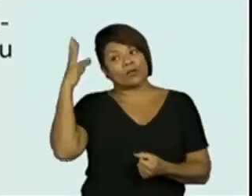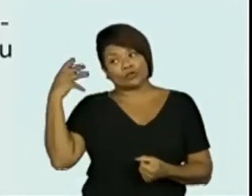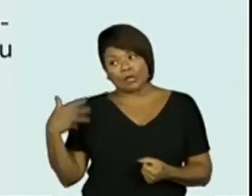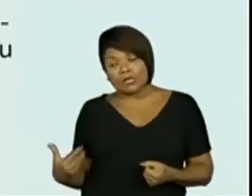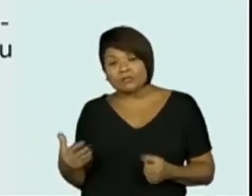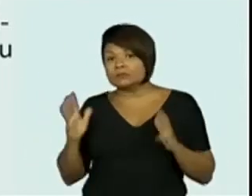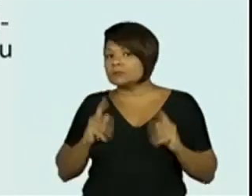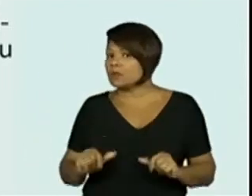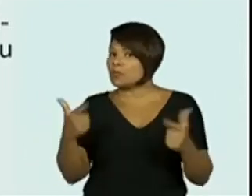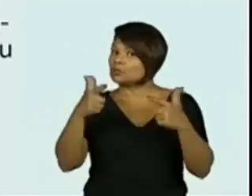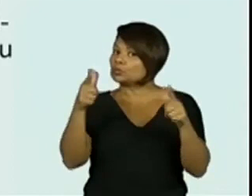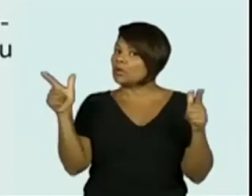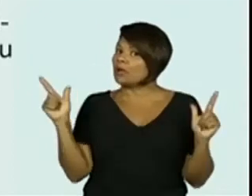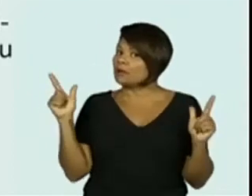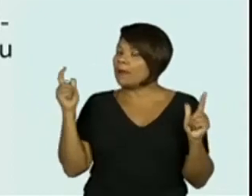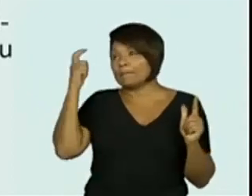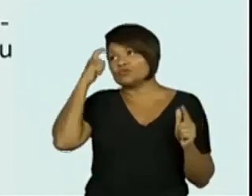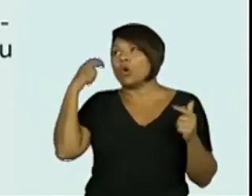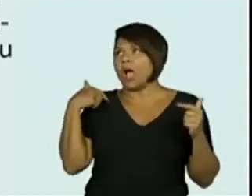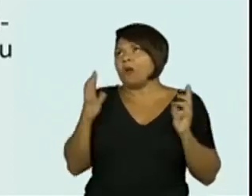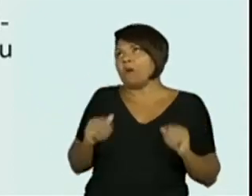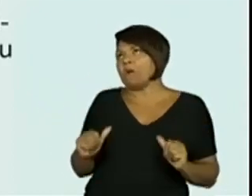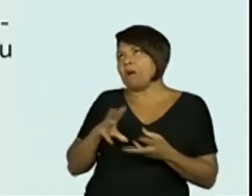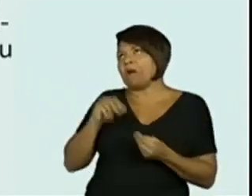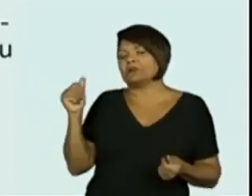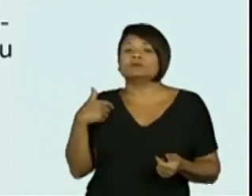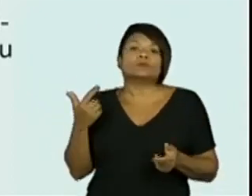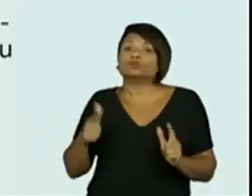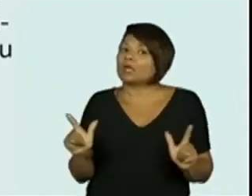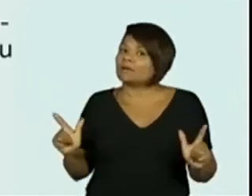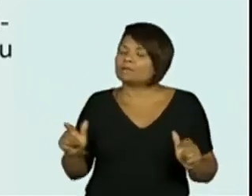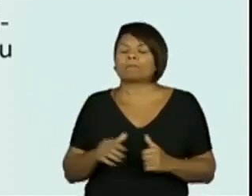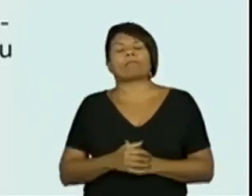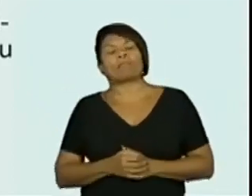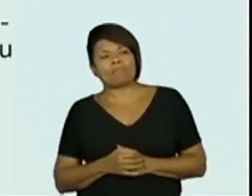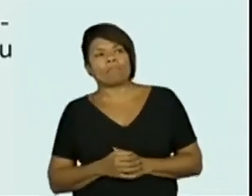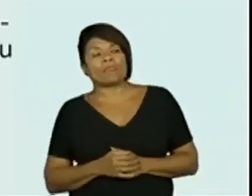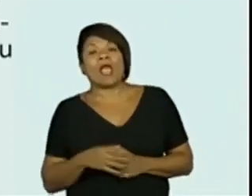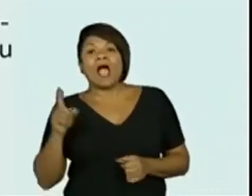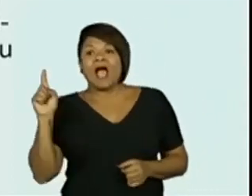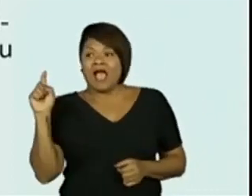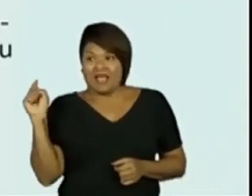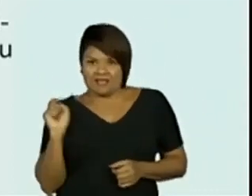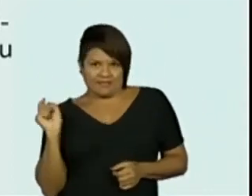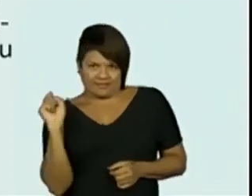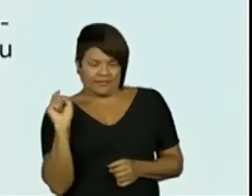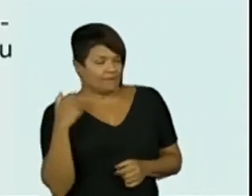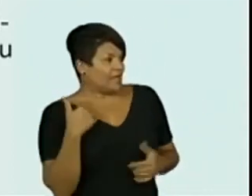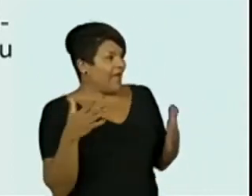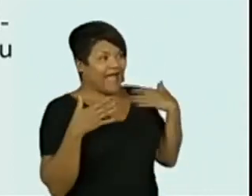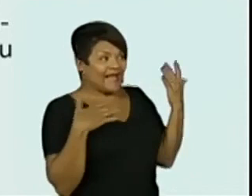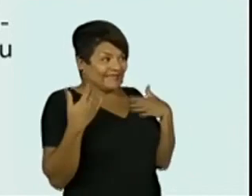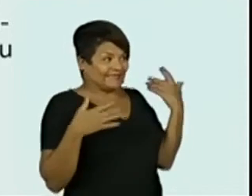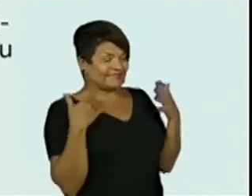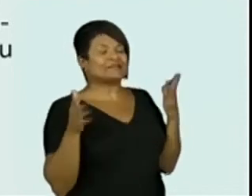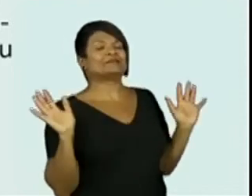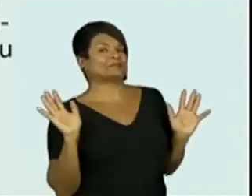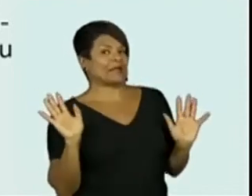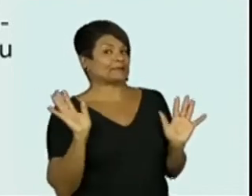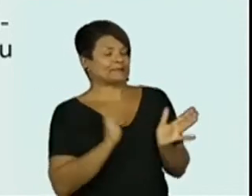tão limpa quanto imaginava. Diante do entusiasmo da costureira, o melhor a fazer era não dar